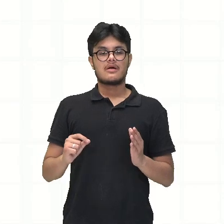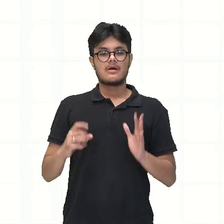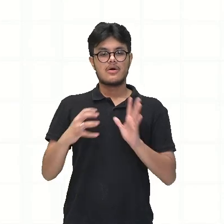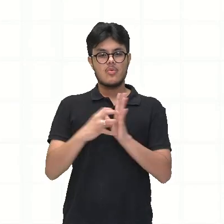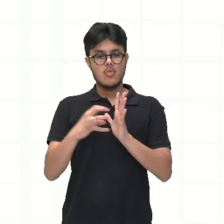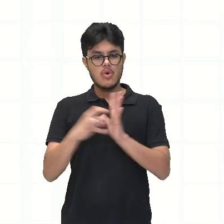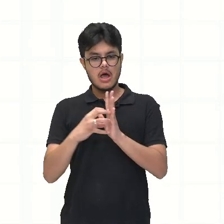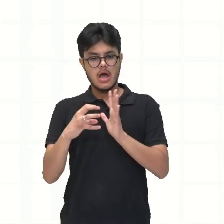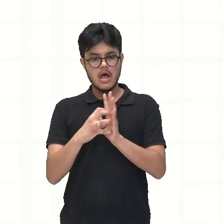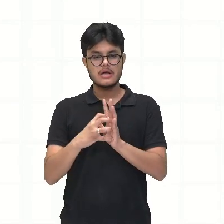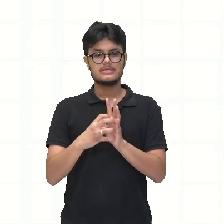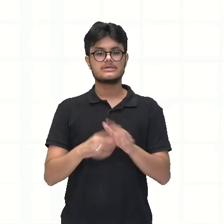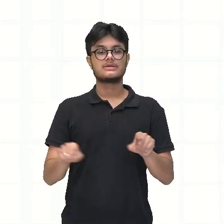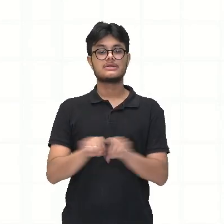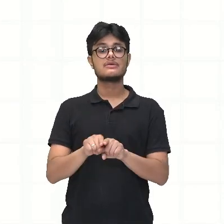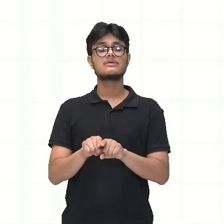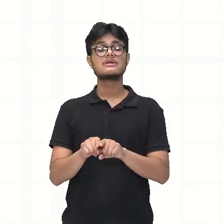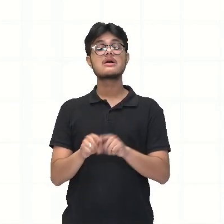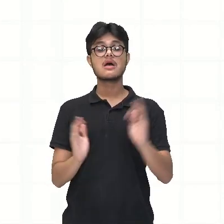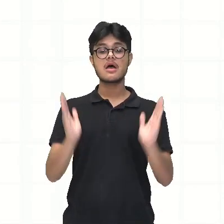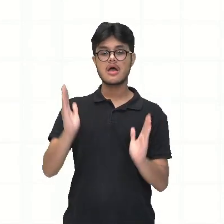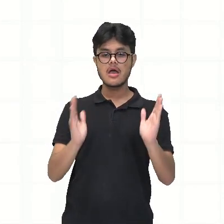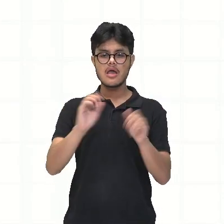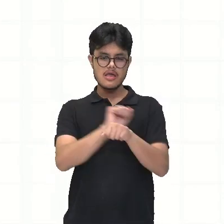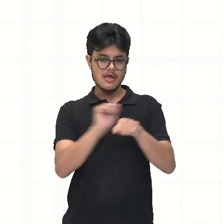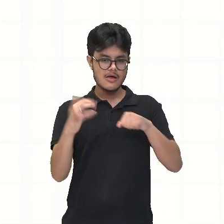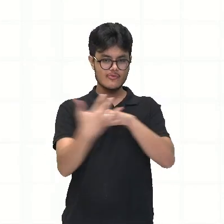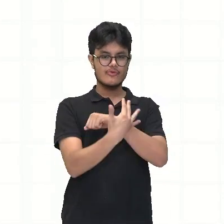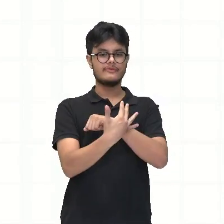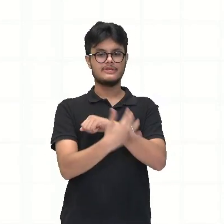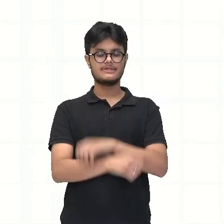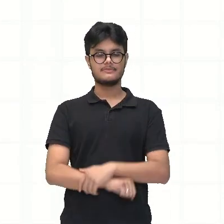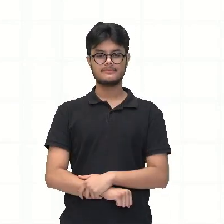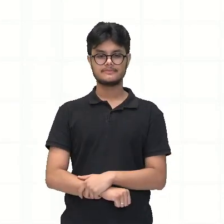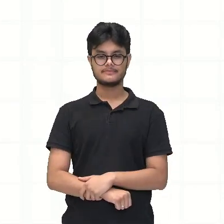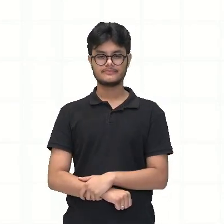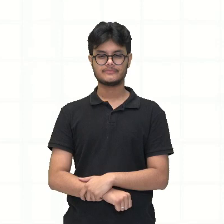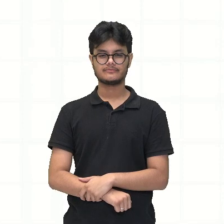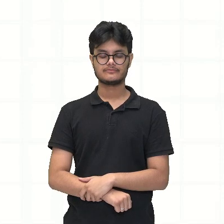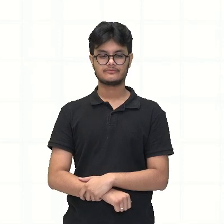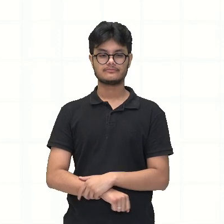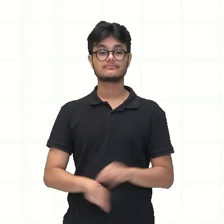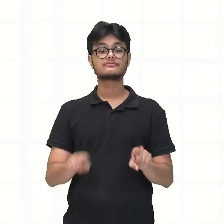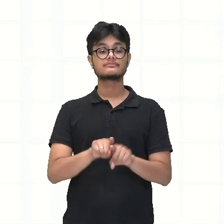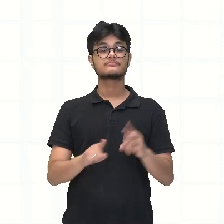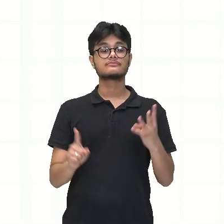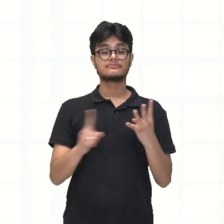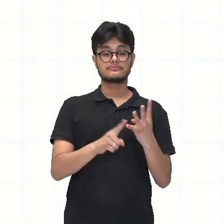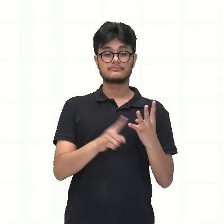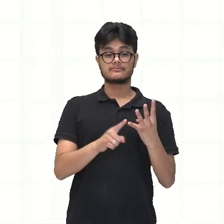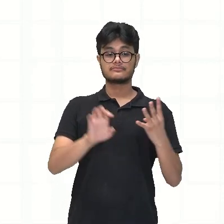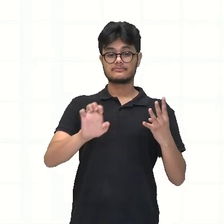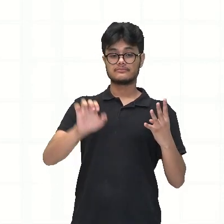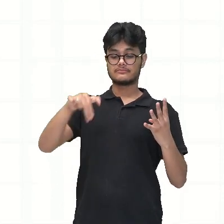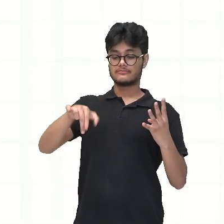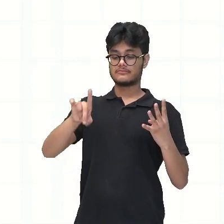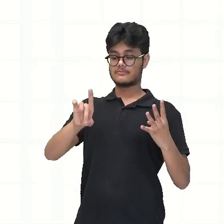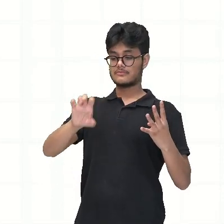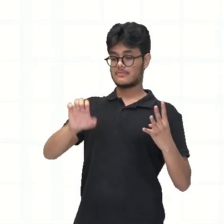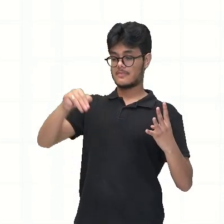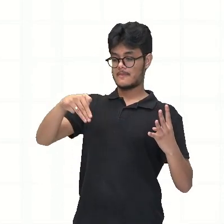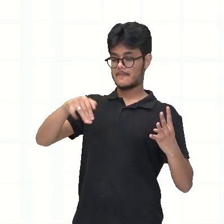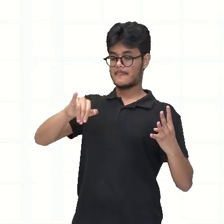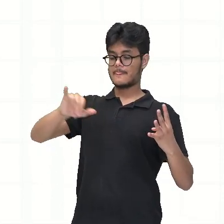80, e mais recente nós tivemos aí a Covid-19. E a endemia é quando a doença se manifesta